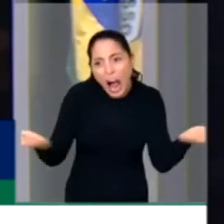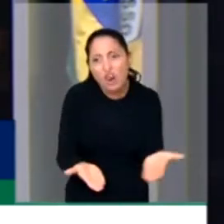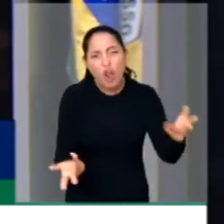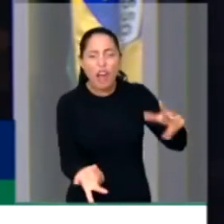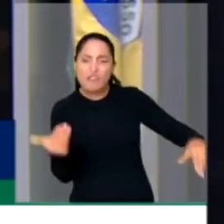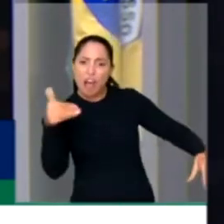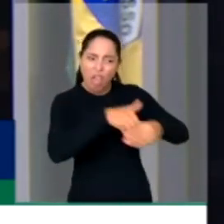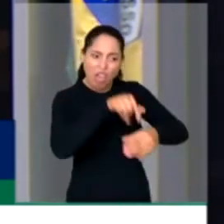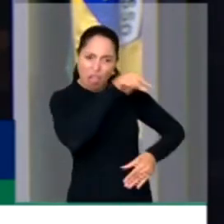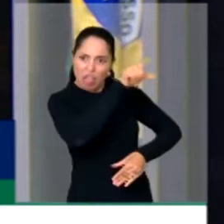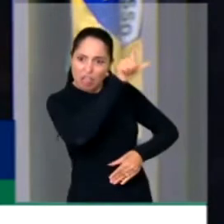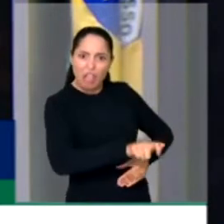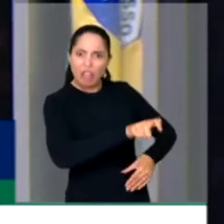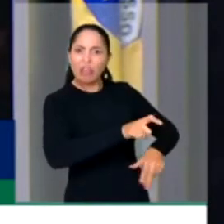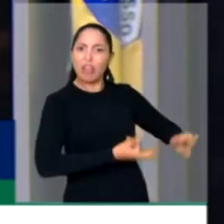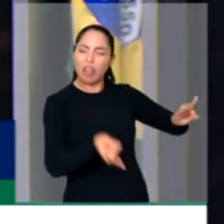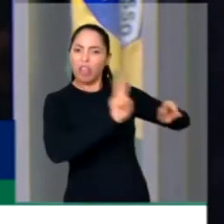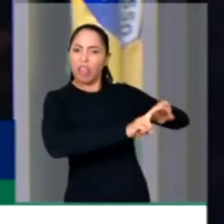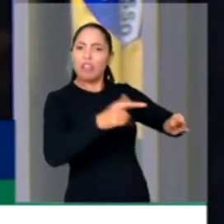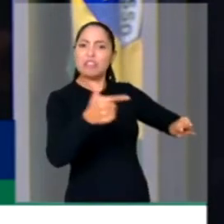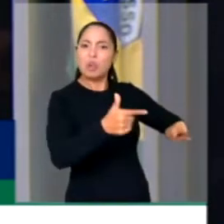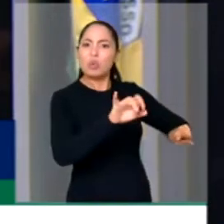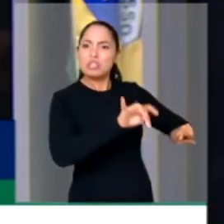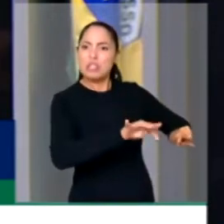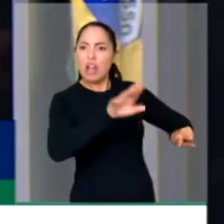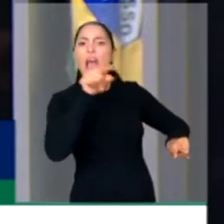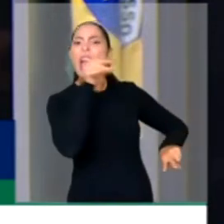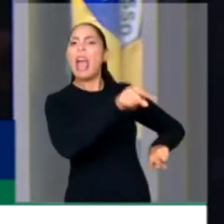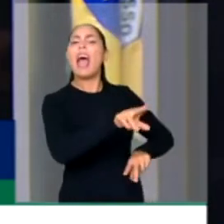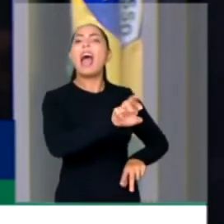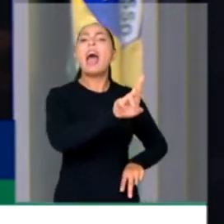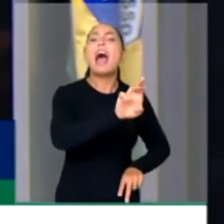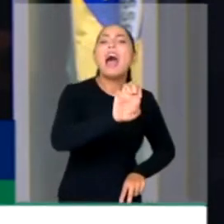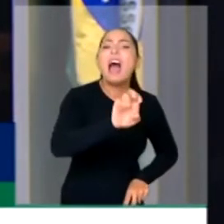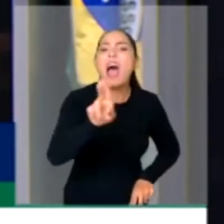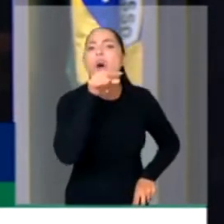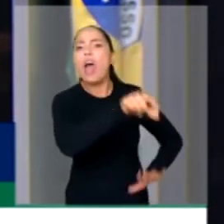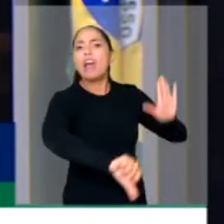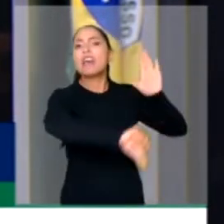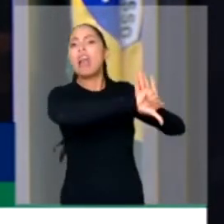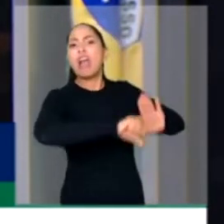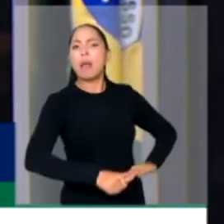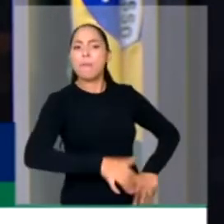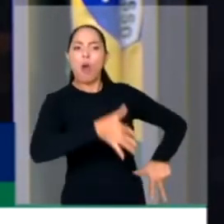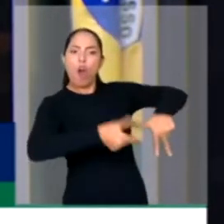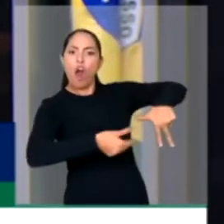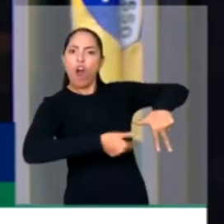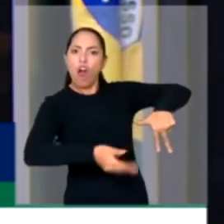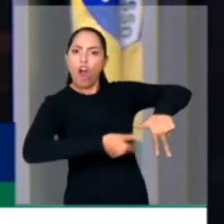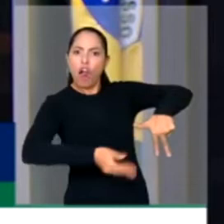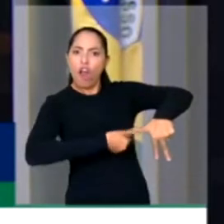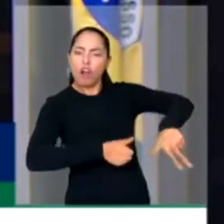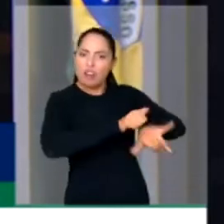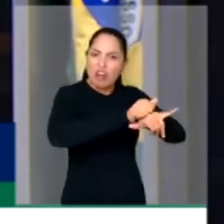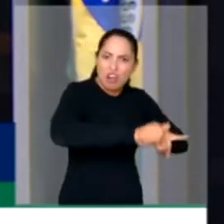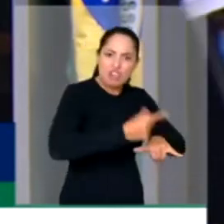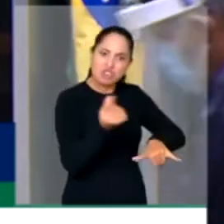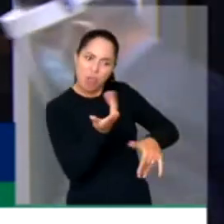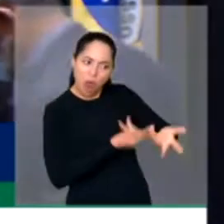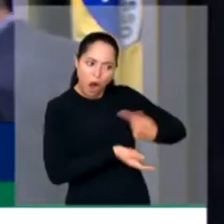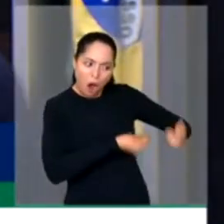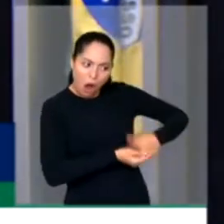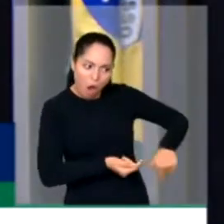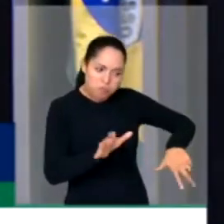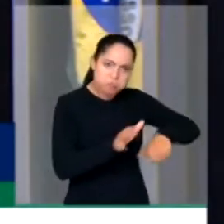por improbidade. Votam num sujeito réu por corrupção e lavagem de dinheiro. E acham que isso é